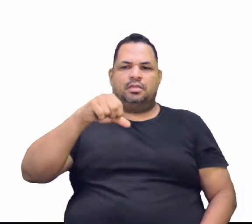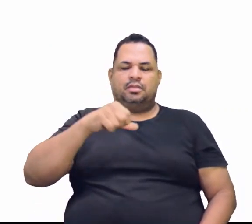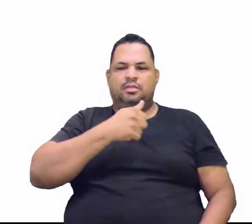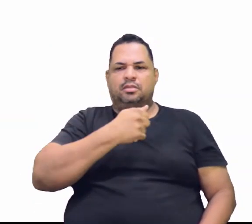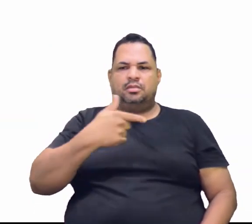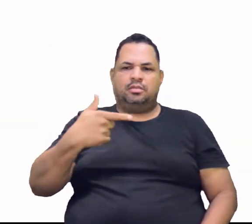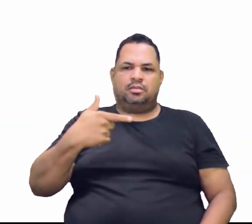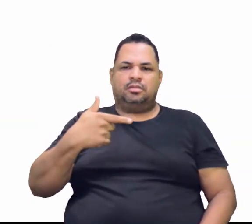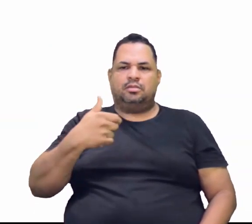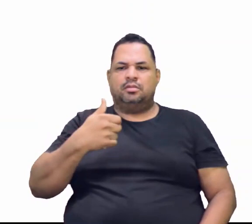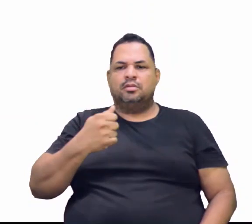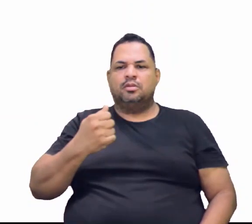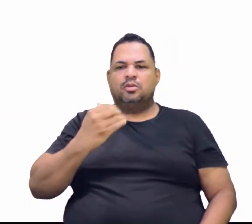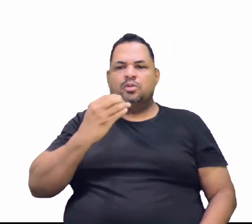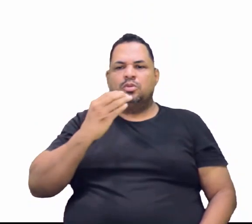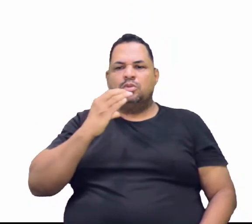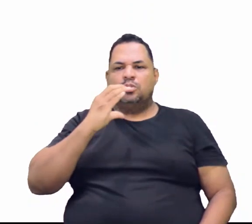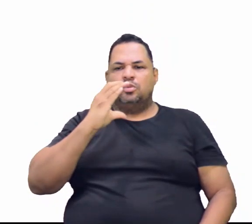ele já era coronel.